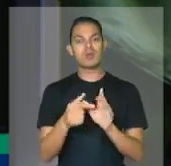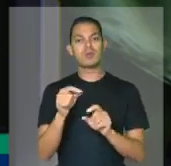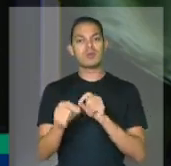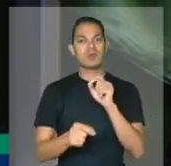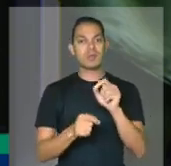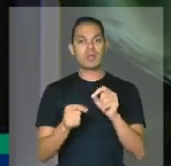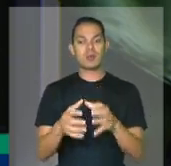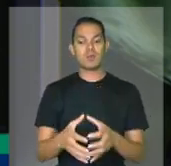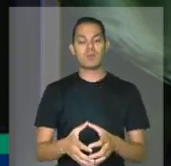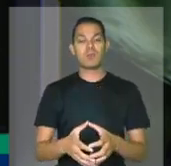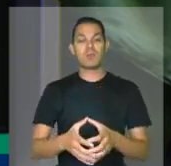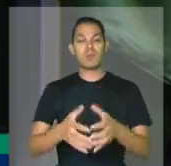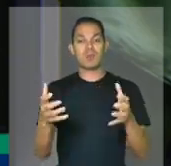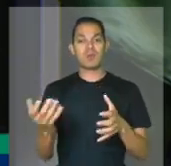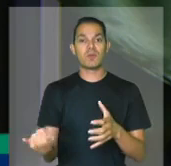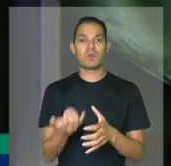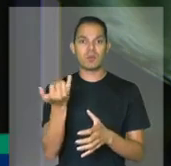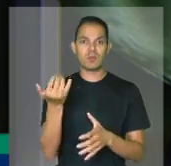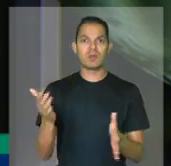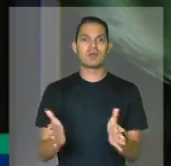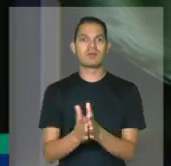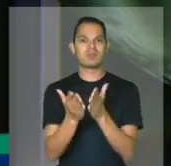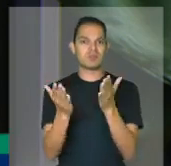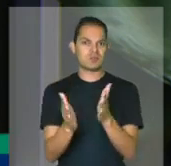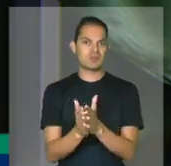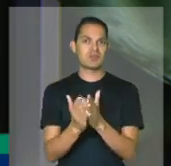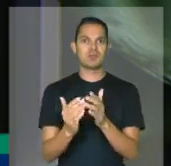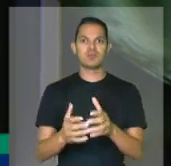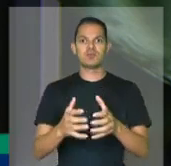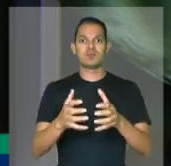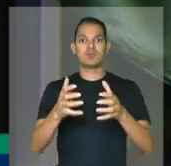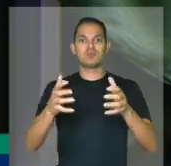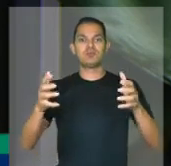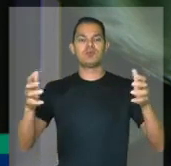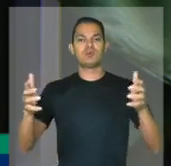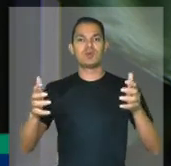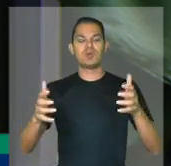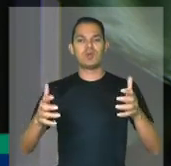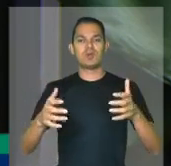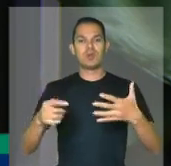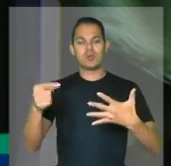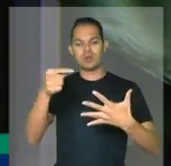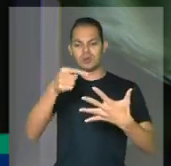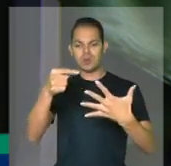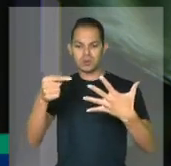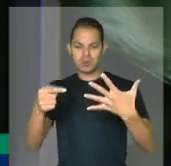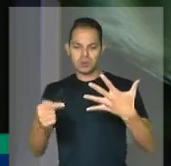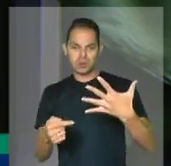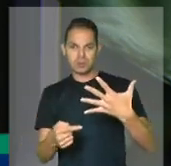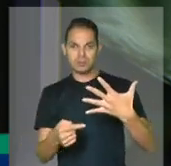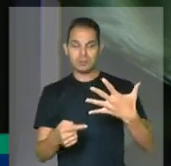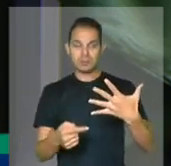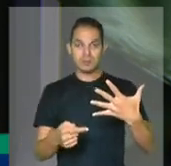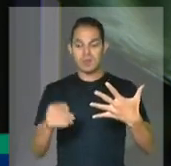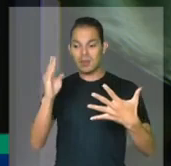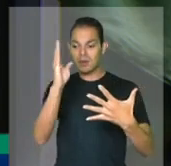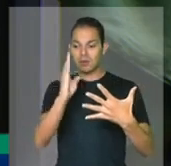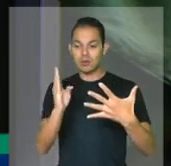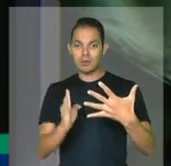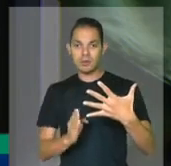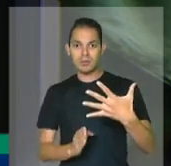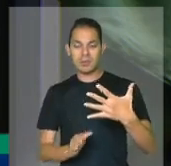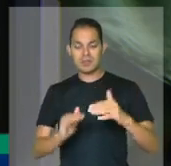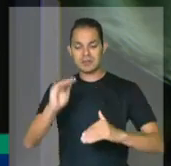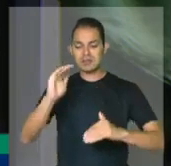tivemos um aumento significativo da pobreza, que nós estamos no ranking mundial como um dos países